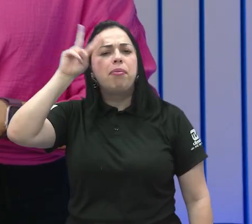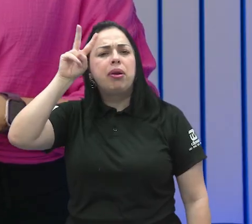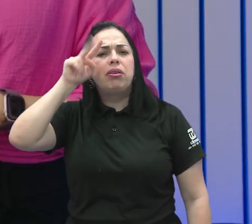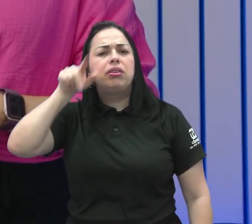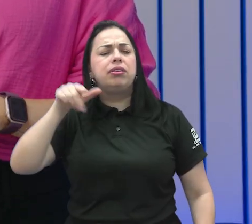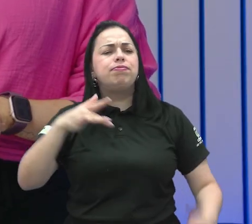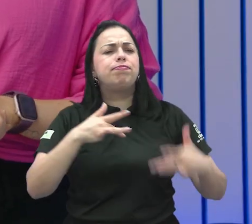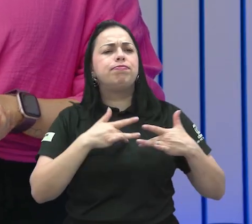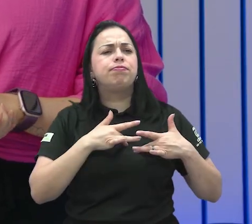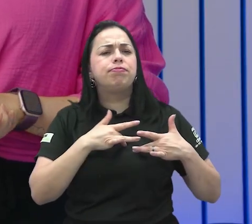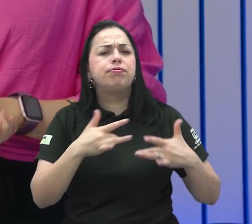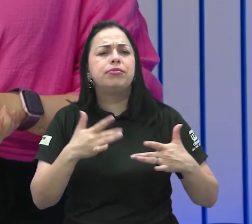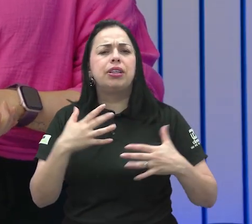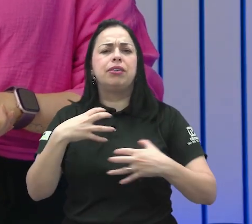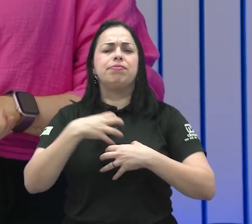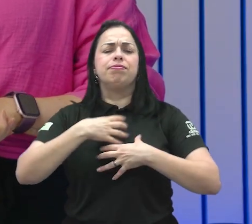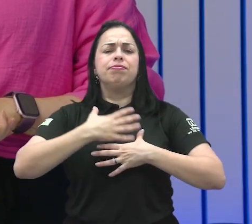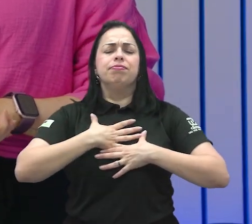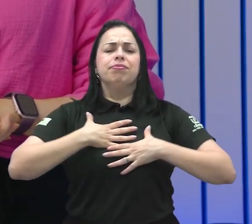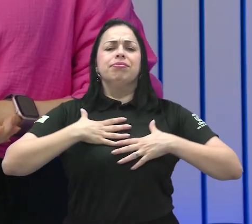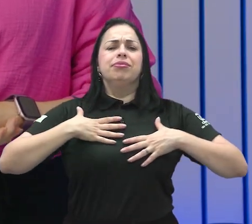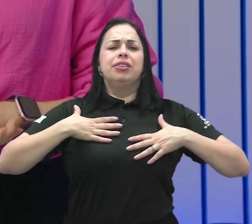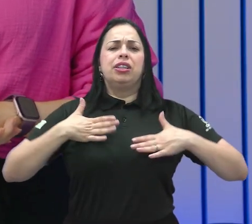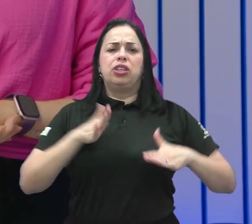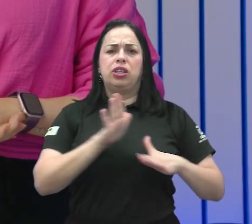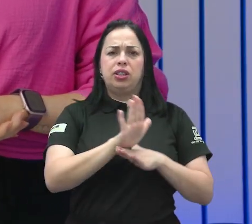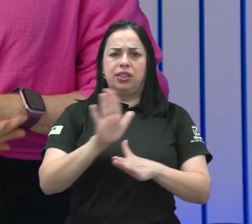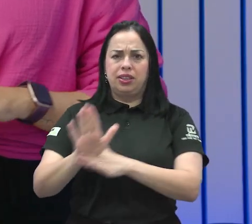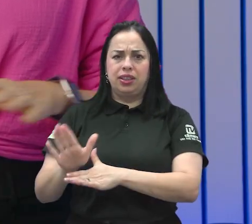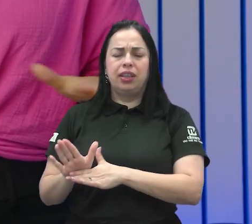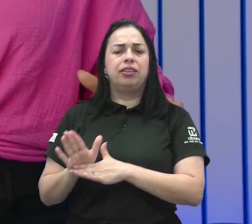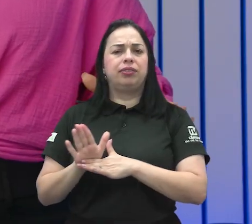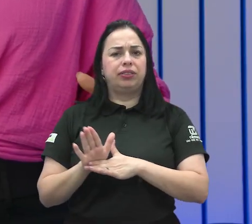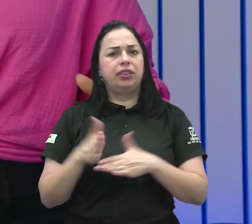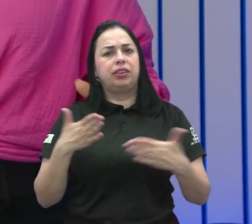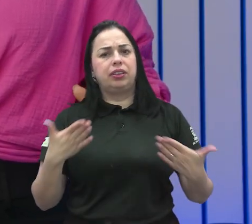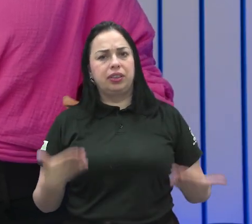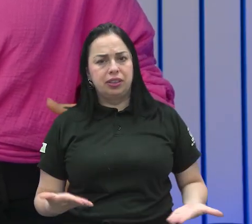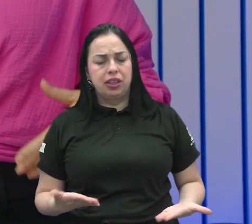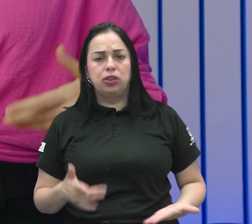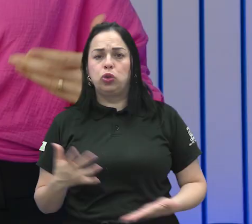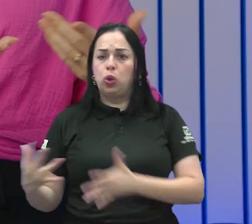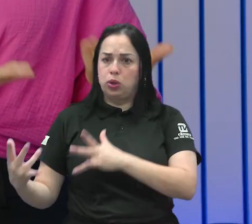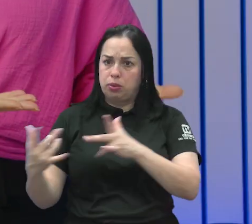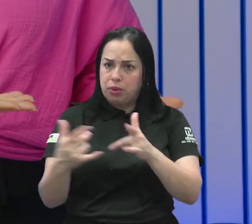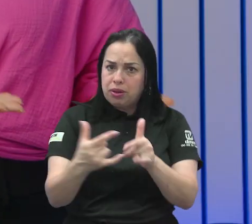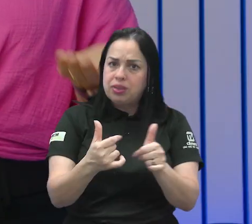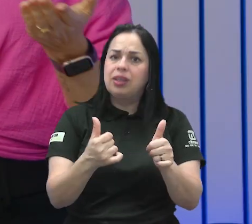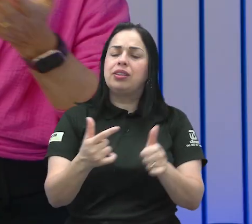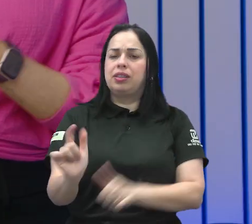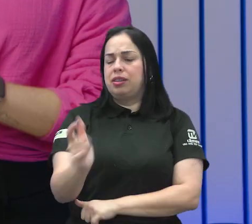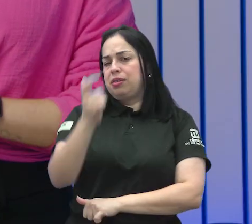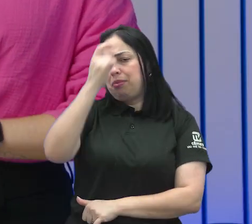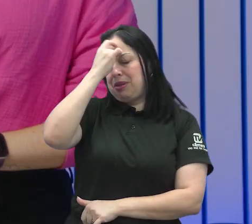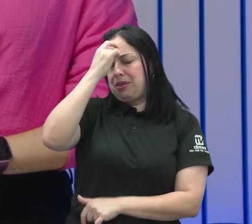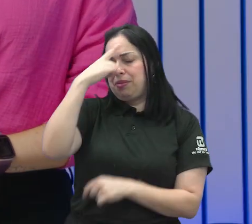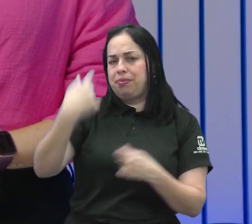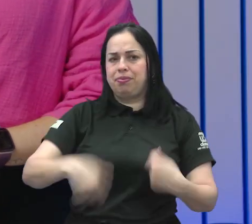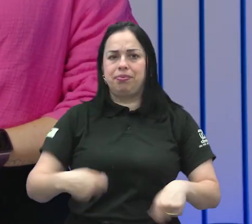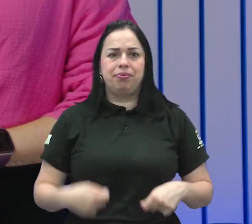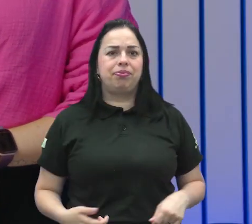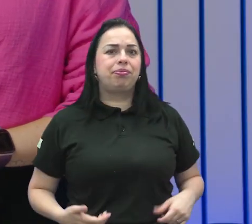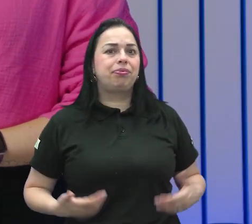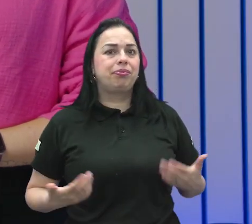por esse gesto é a satisfação de ajudar o próximo. Uma conquista que depende da participação e da consciência de